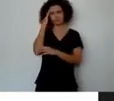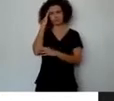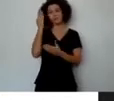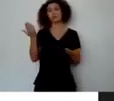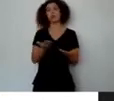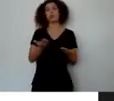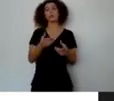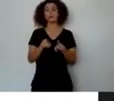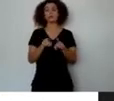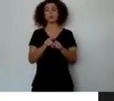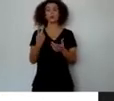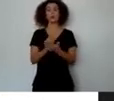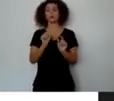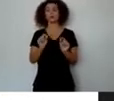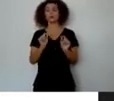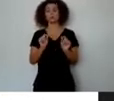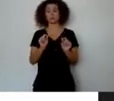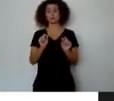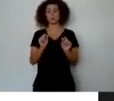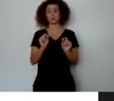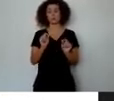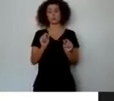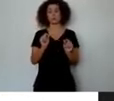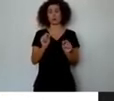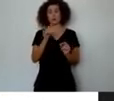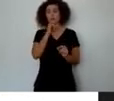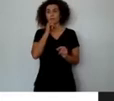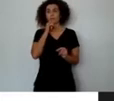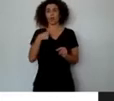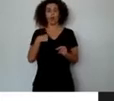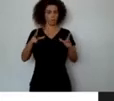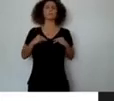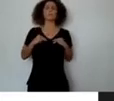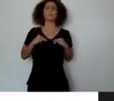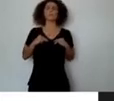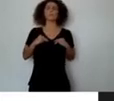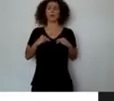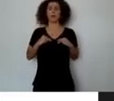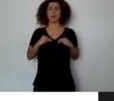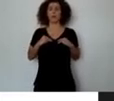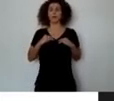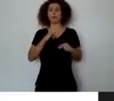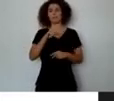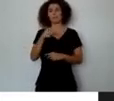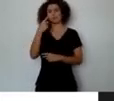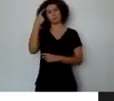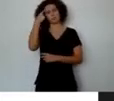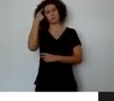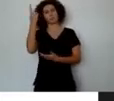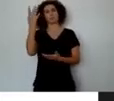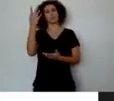fala da meritocracia. Quando se fala de herança da